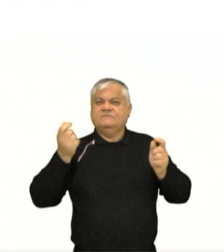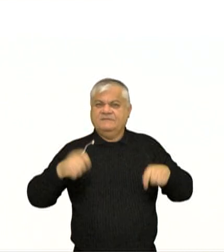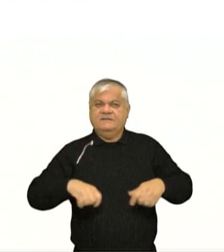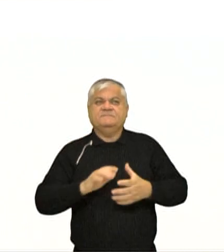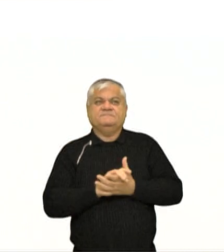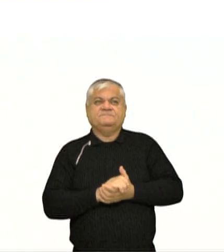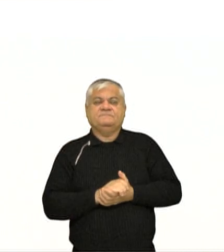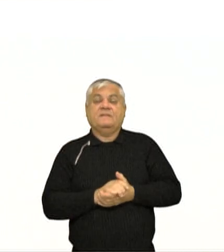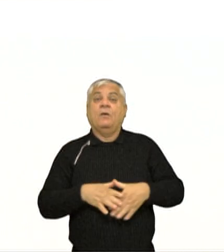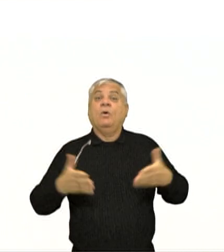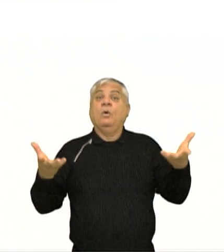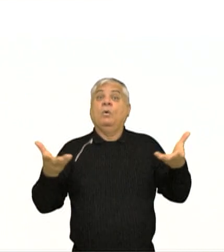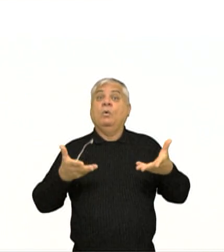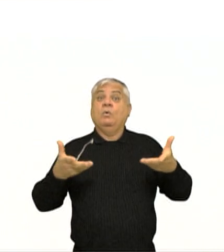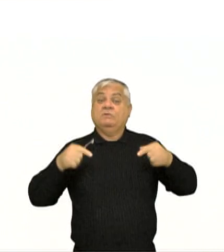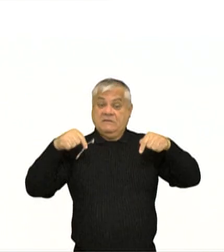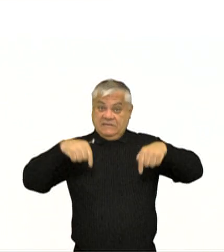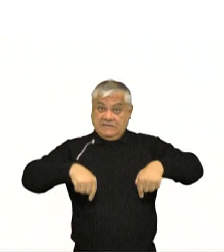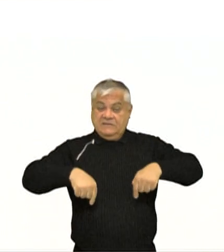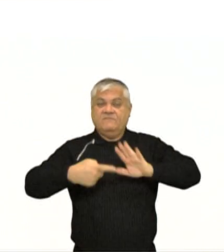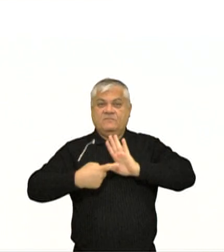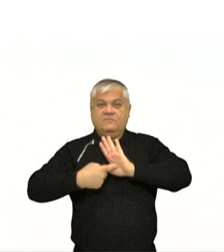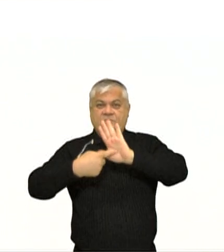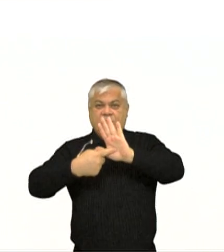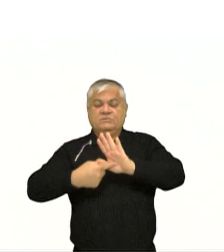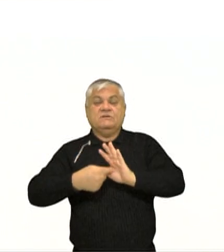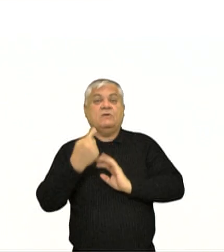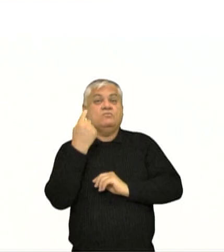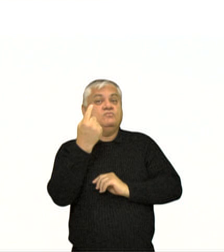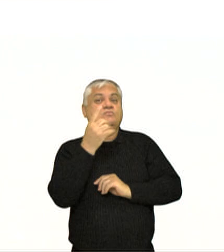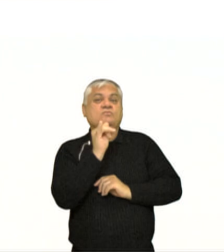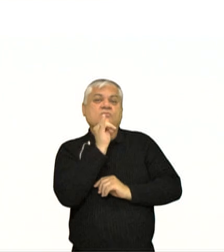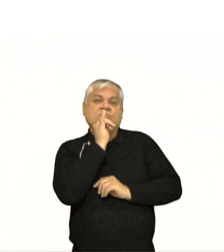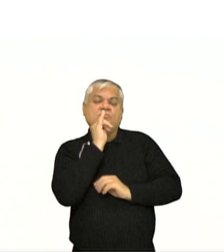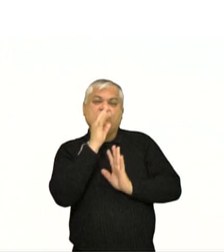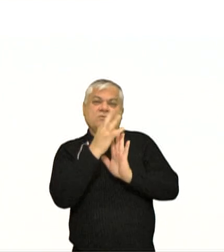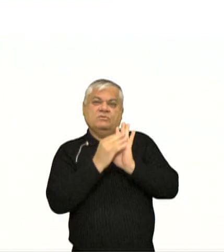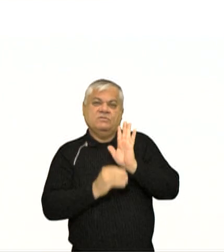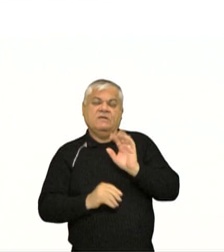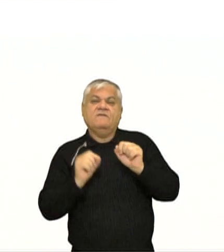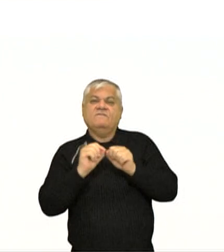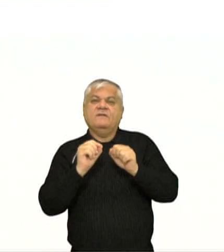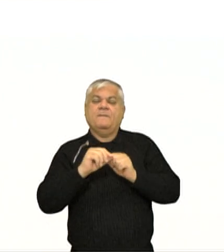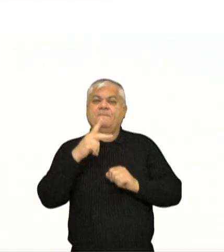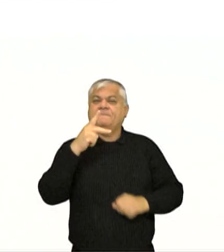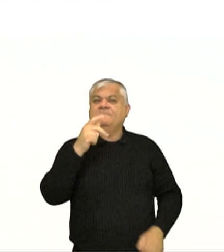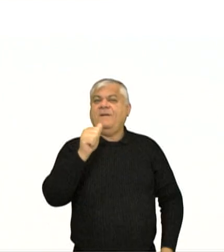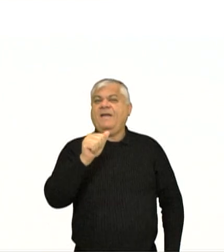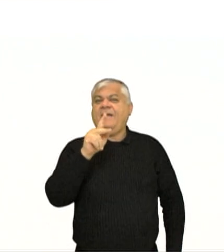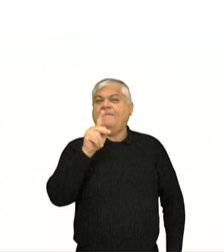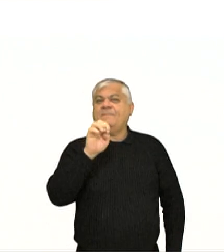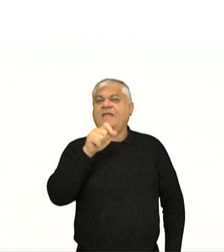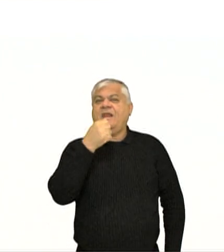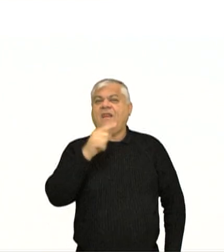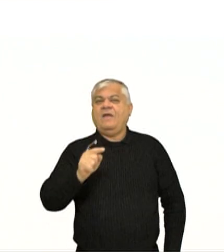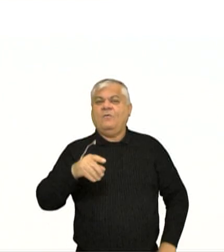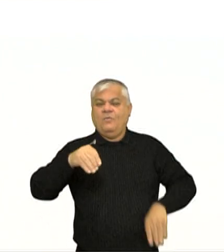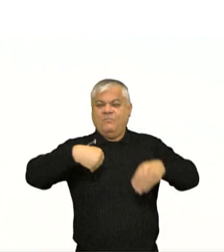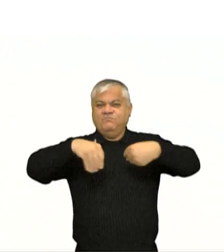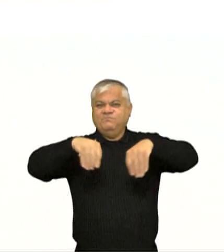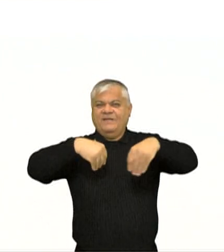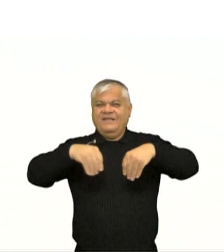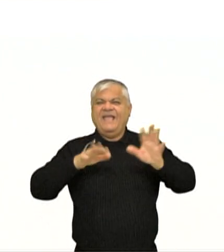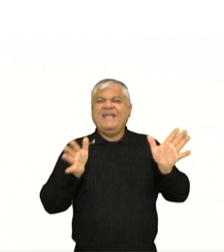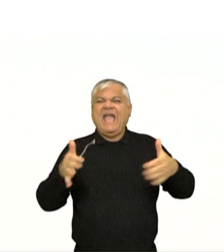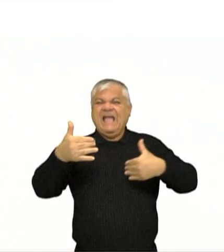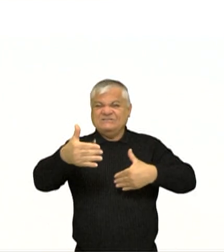na nossa aula eu vou mostrar para vocês um tabuleiro construído com papelão. Aquele papelão de caixa,